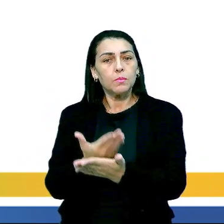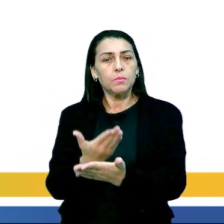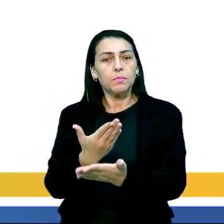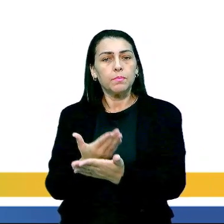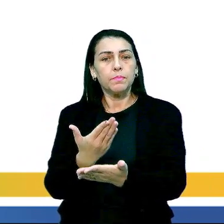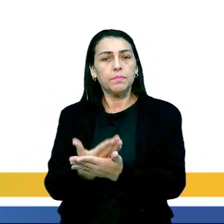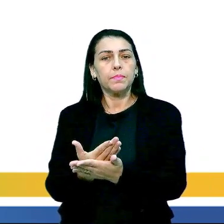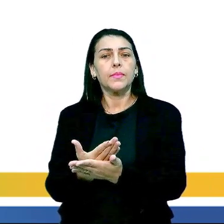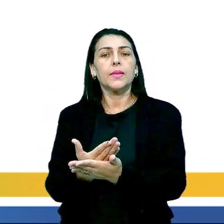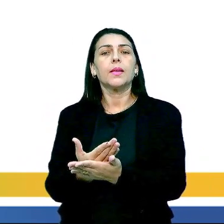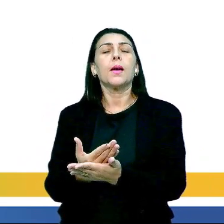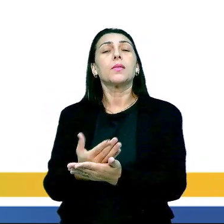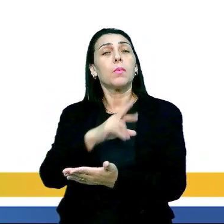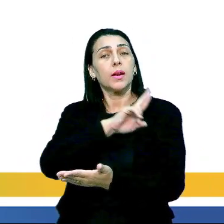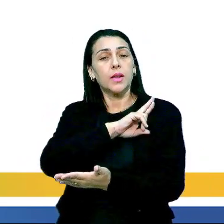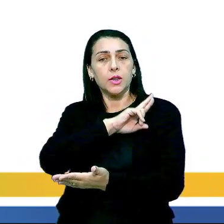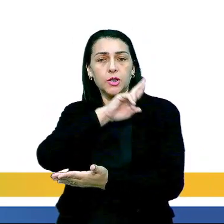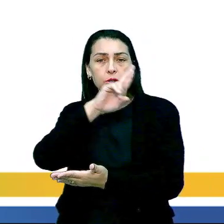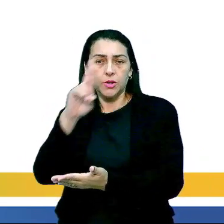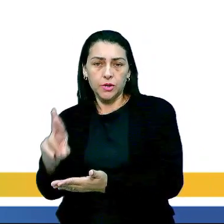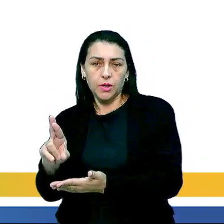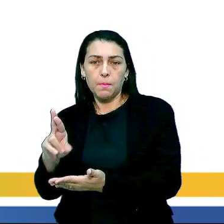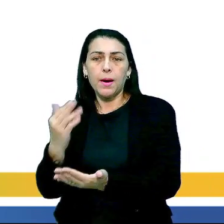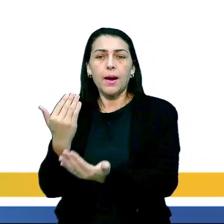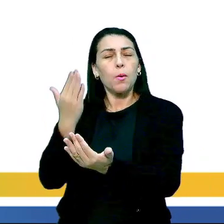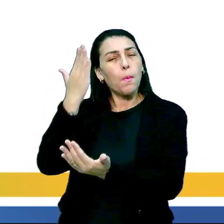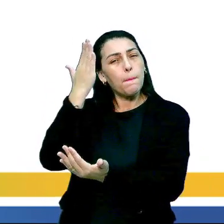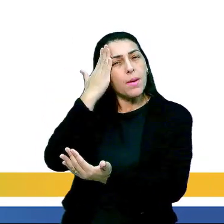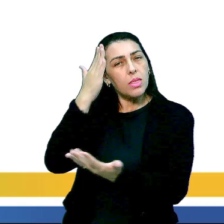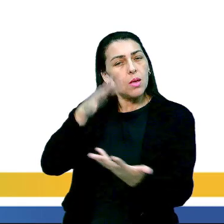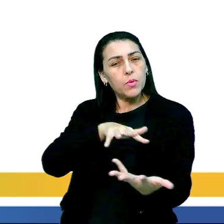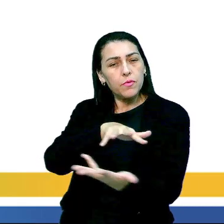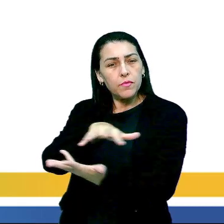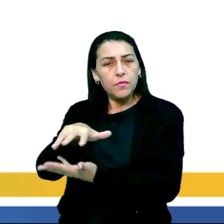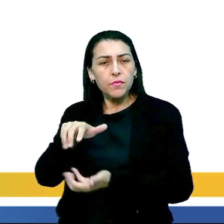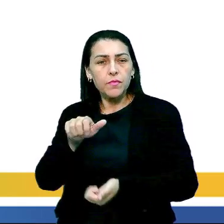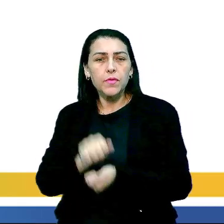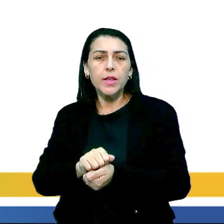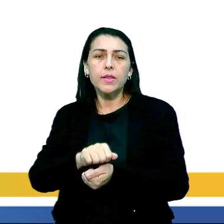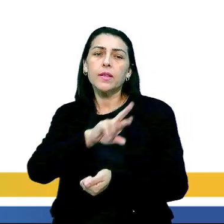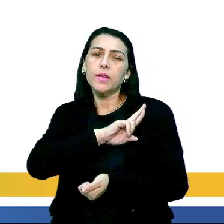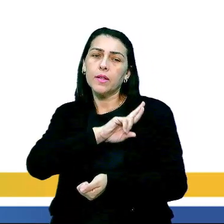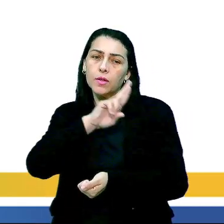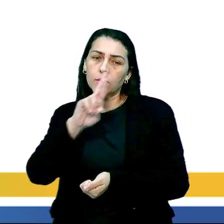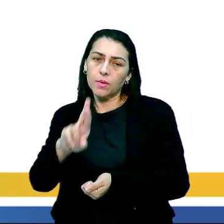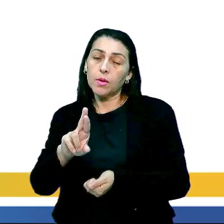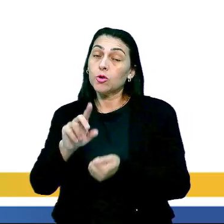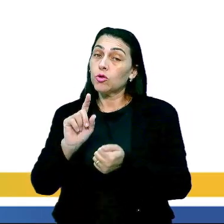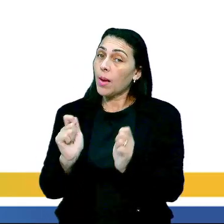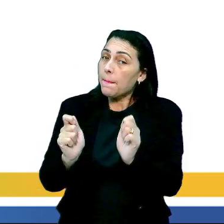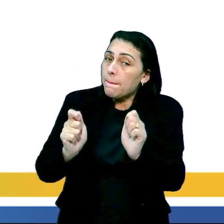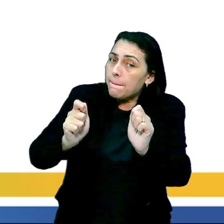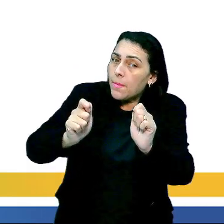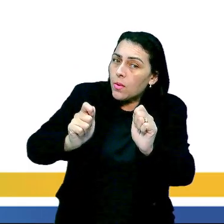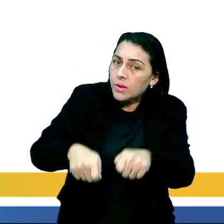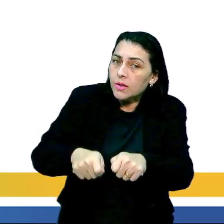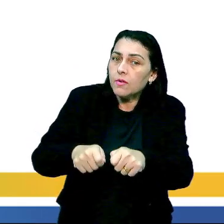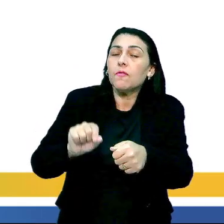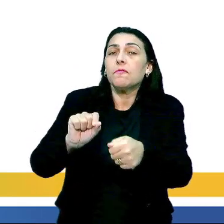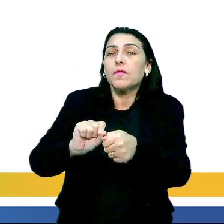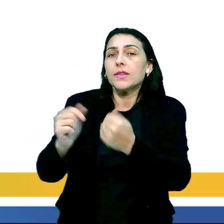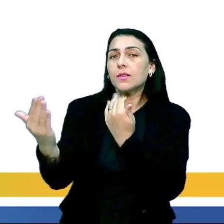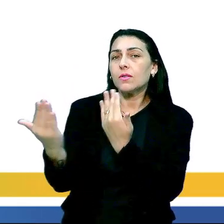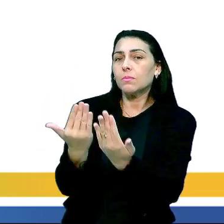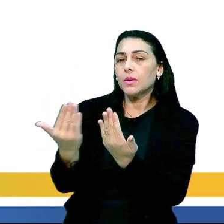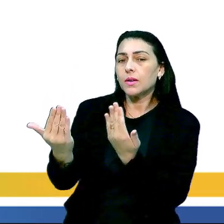estudo pormenorizado de uma religião para compreender o universo religioso, pois só assim é possível